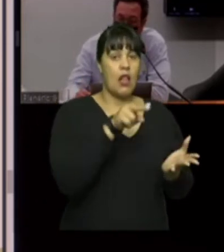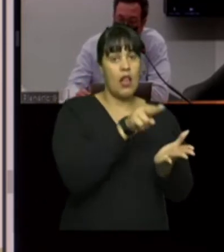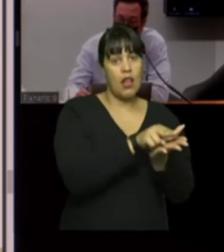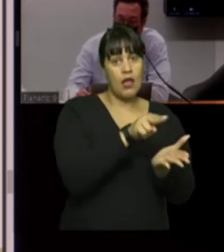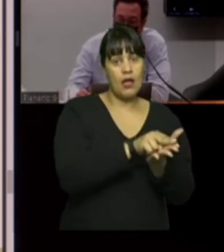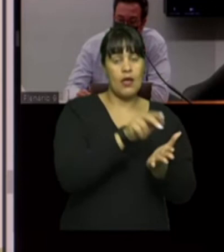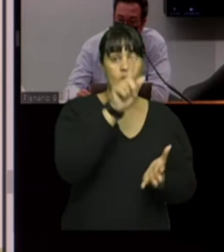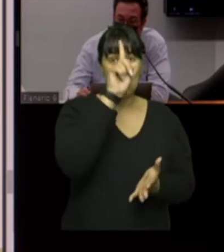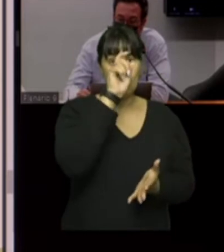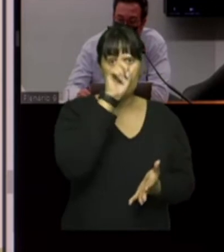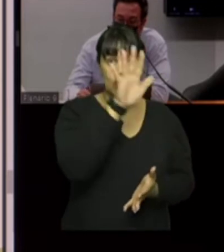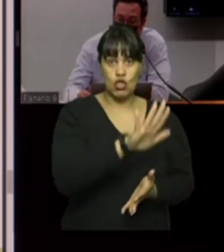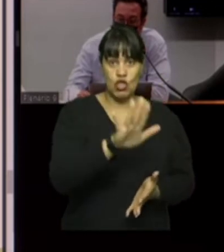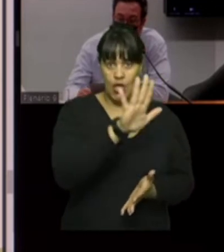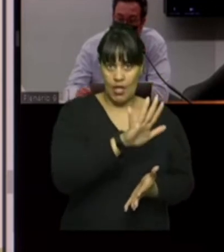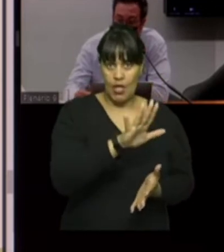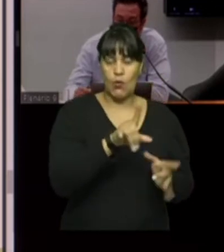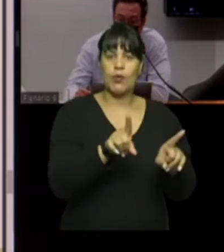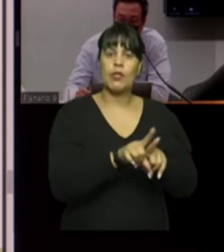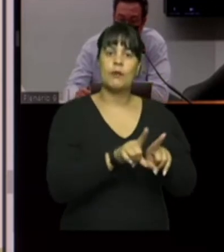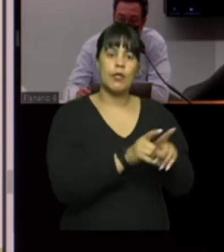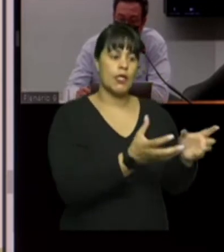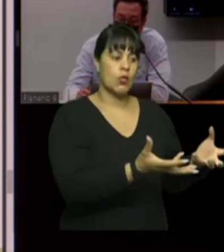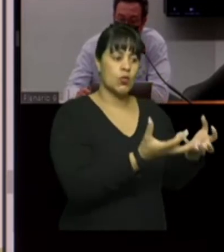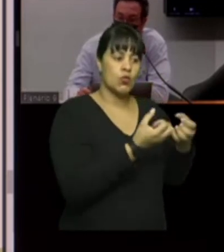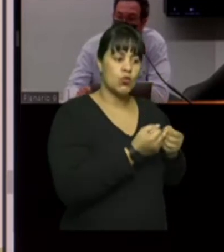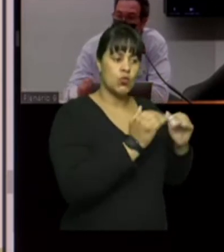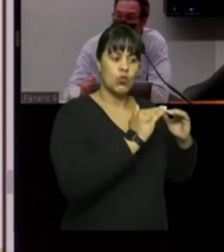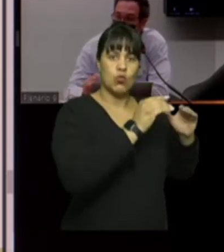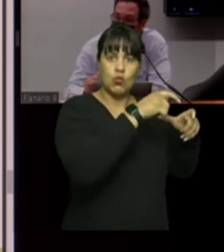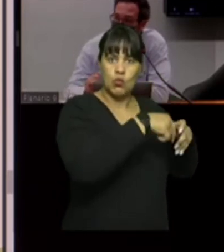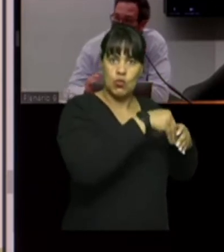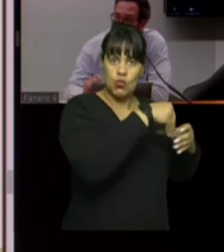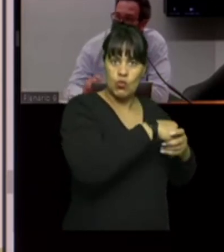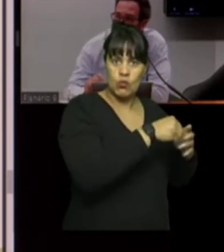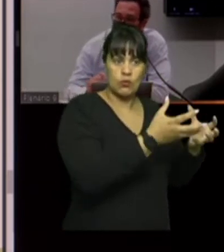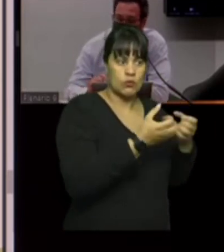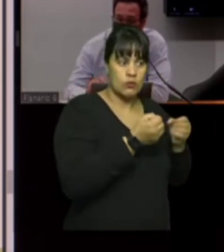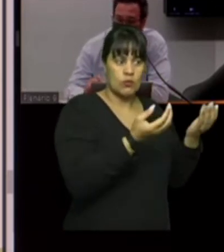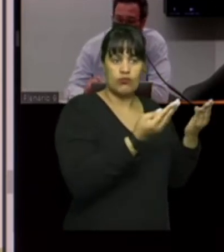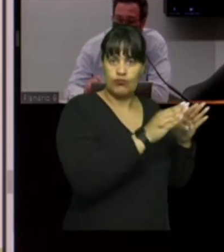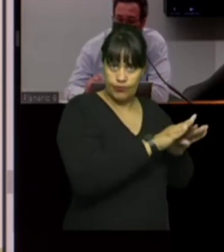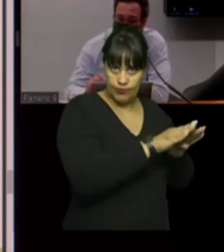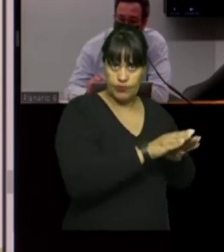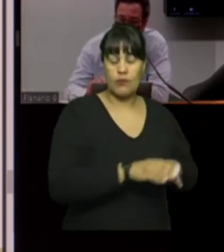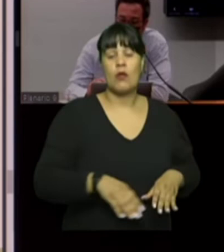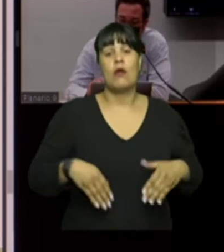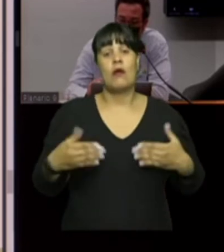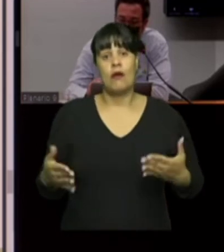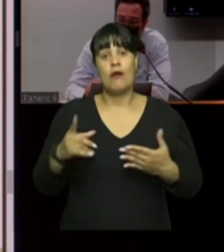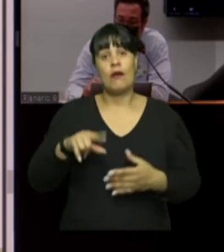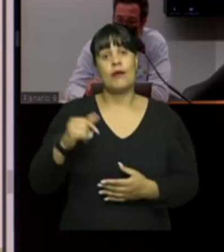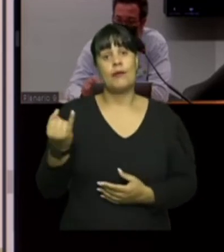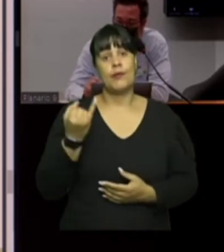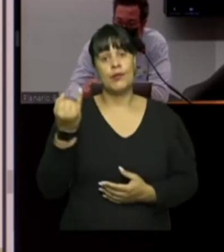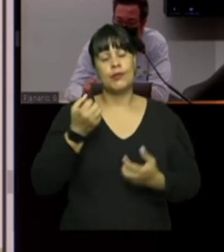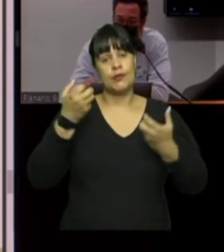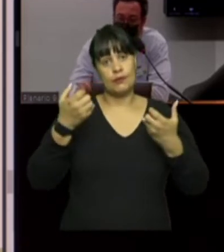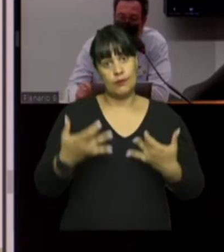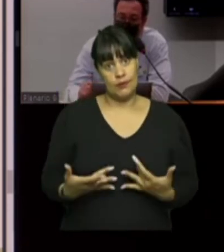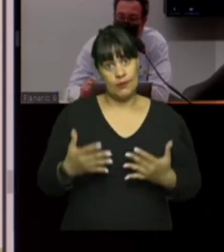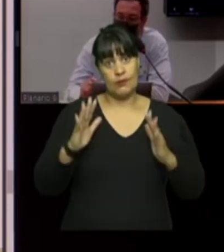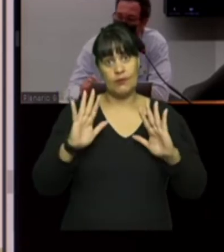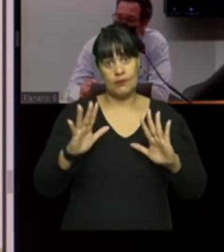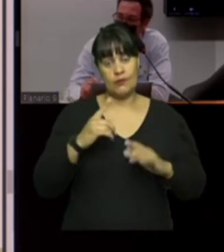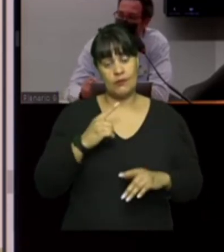unidades de acolhimento foi fechado em 2021. E é importante dizer que, embora tenha sido um número